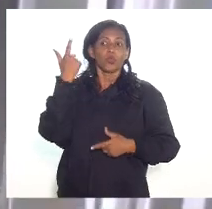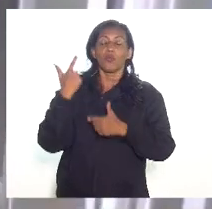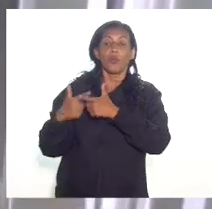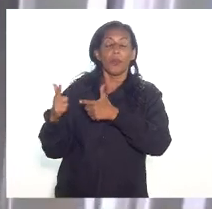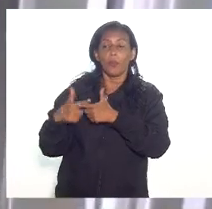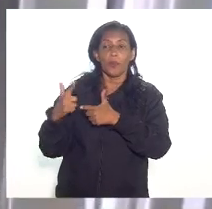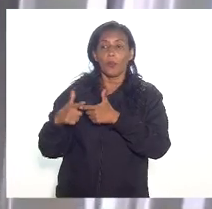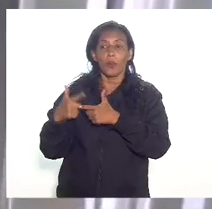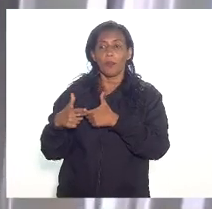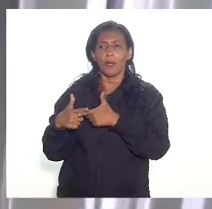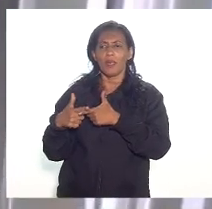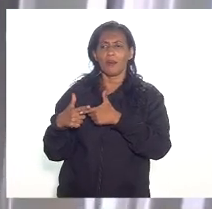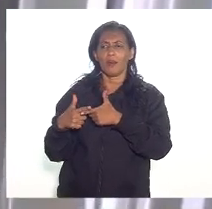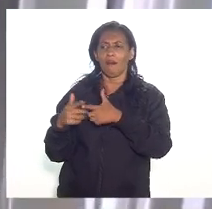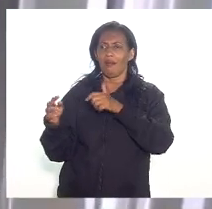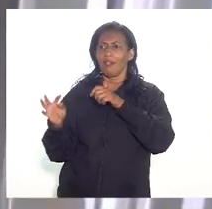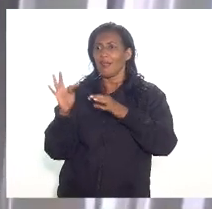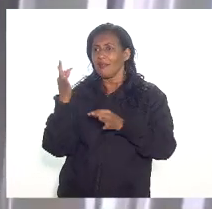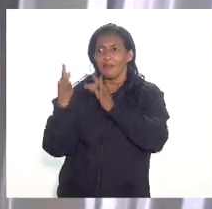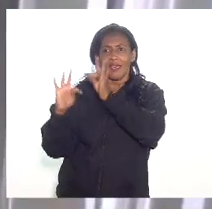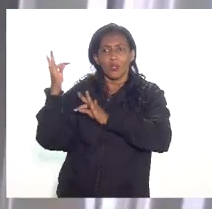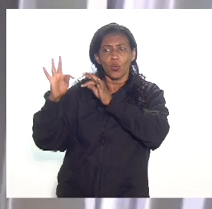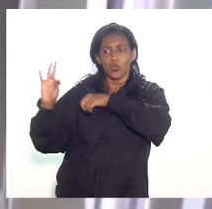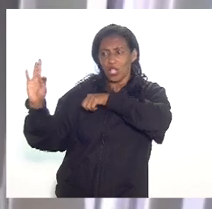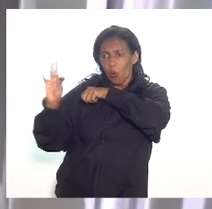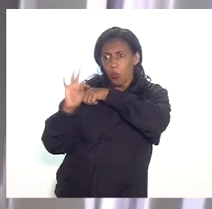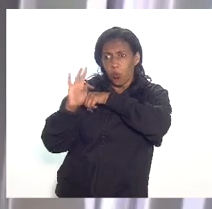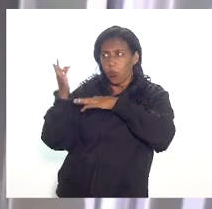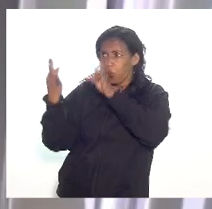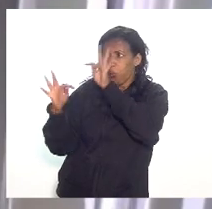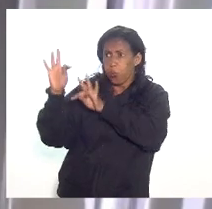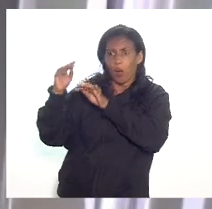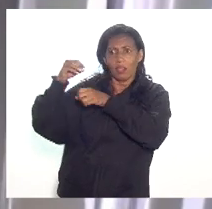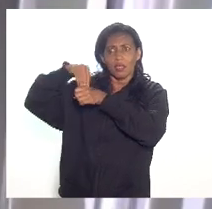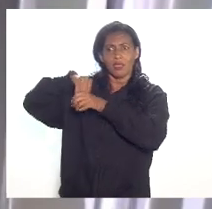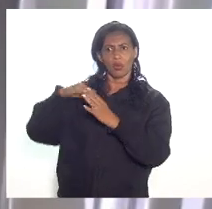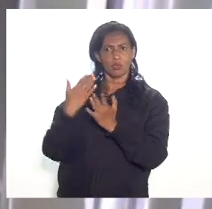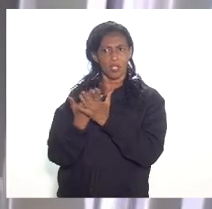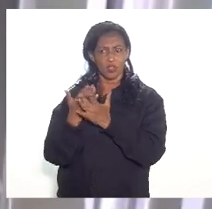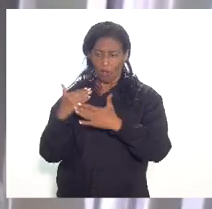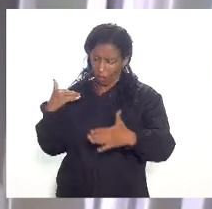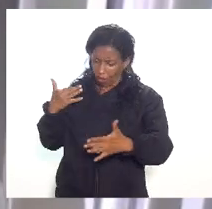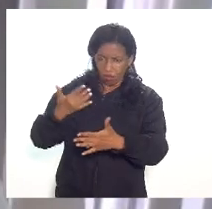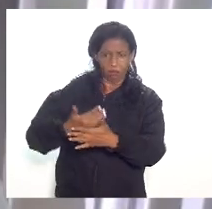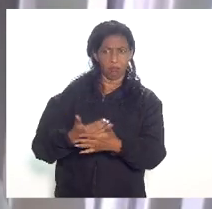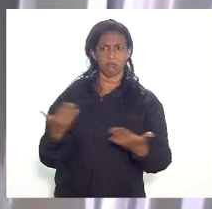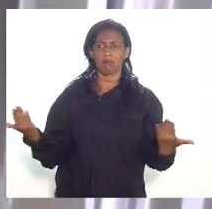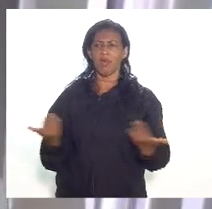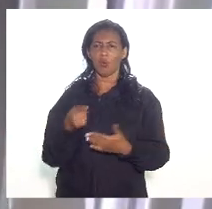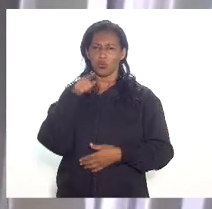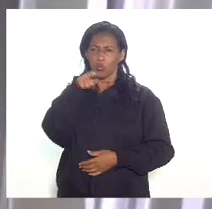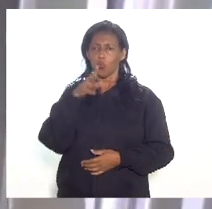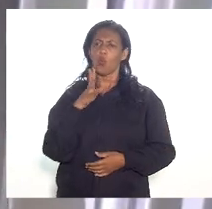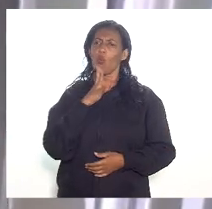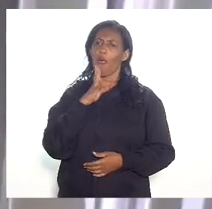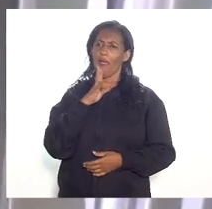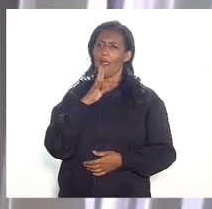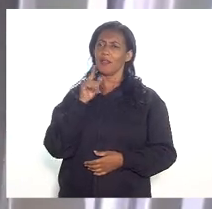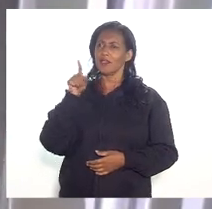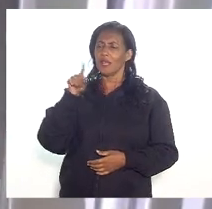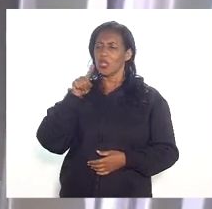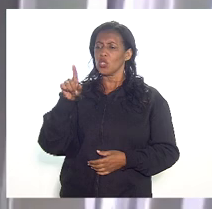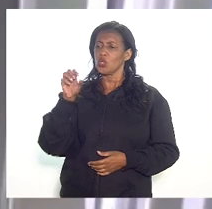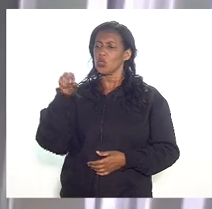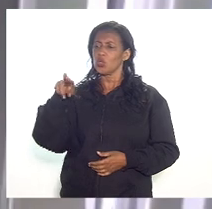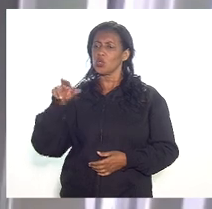problemas de modernização tecnológica nas escolas até hoje deputada Lucinha até hoje a senhora que conhece muito bem a Zona Oeste melhor do